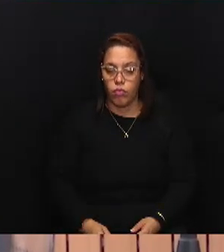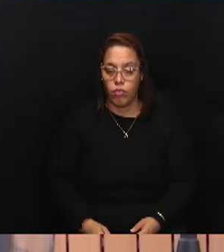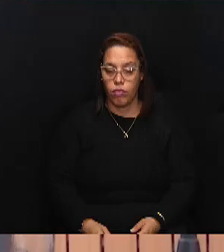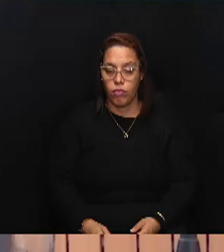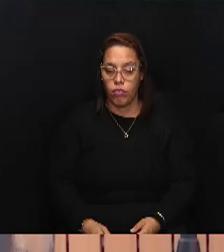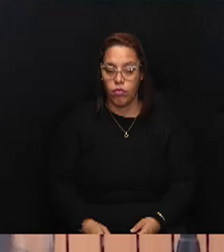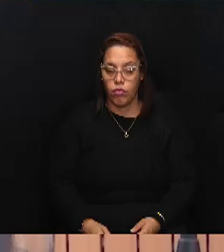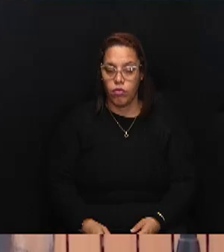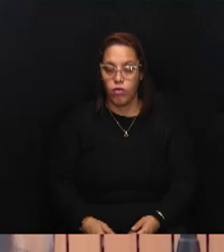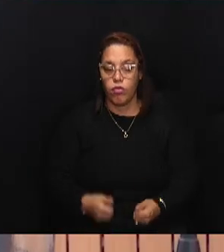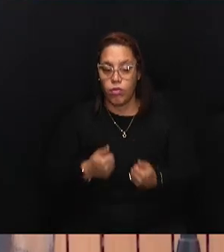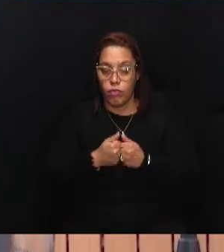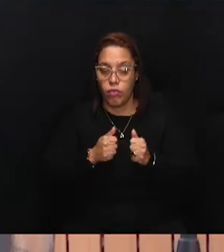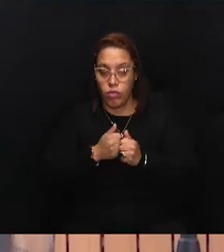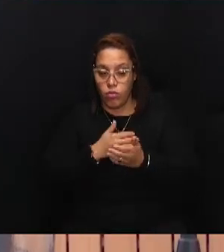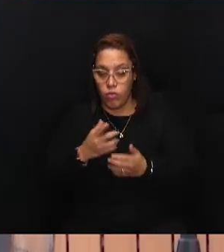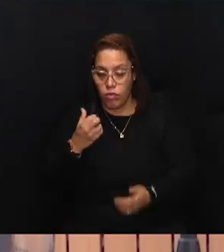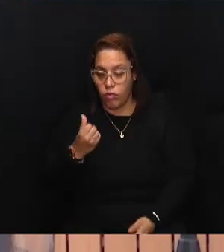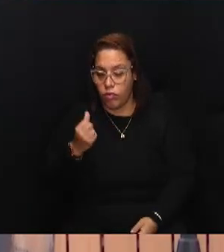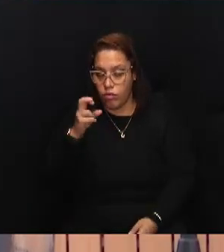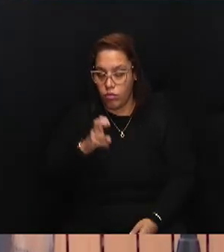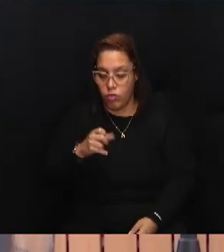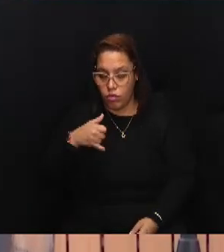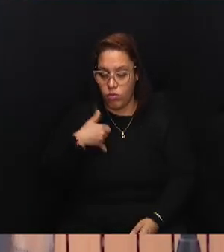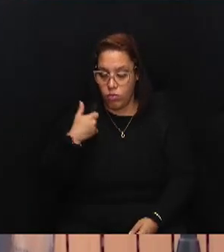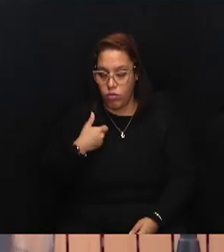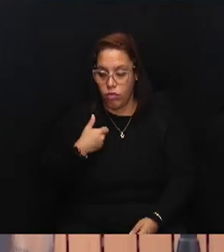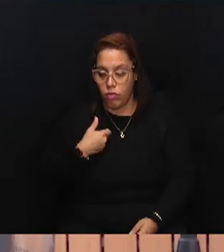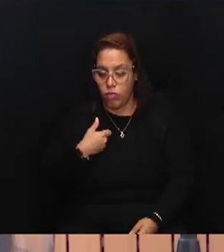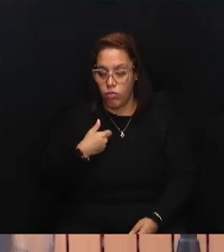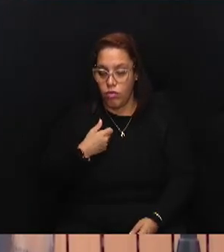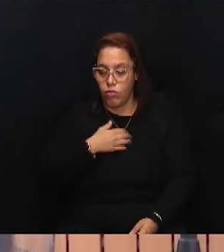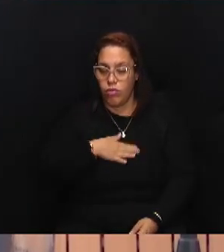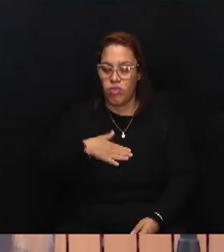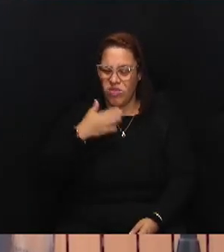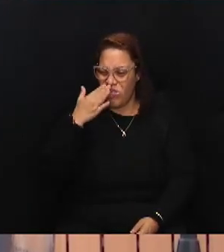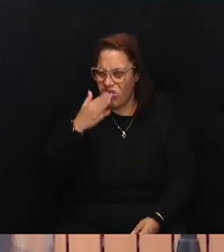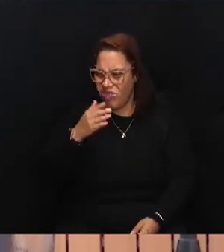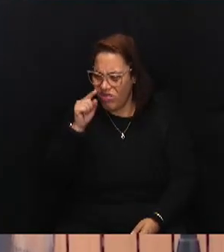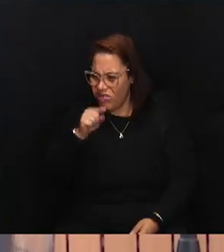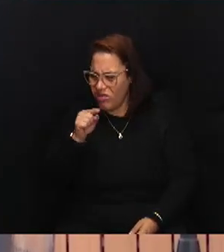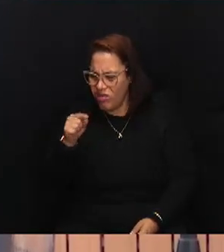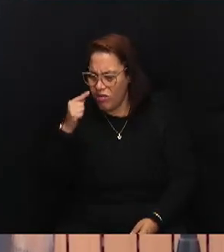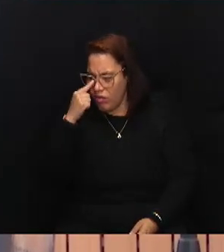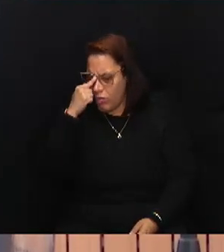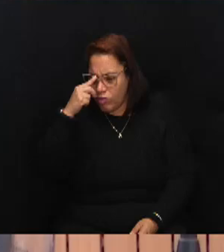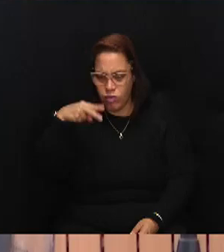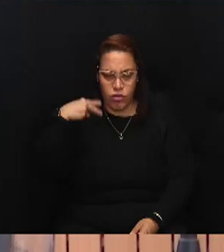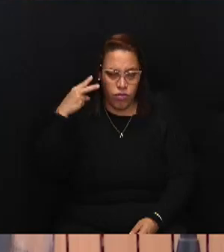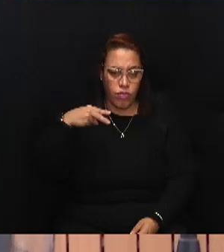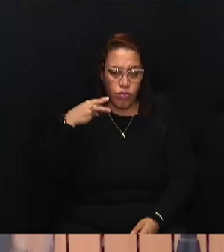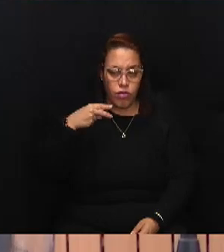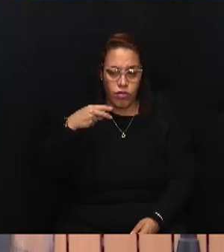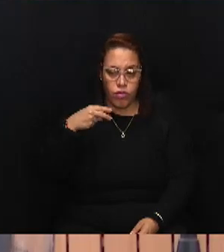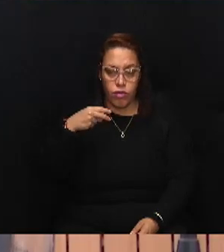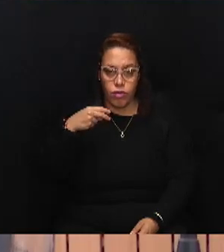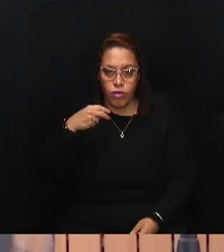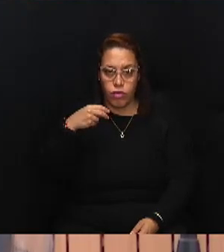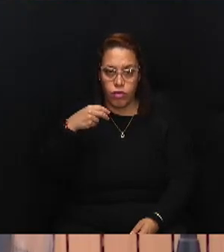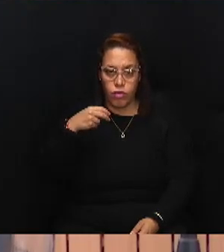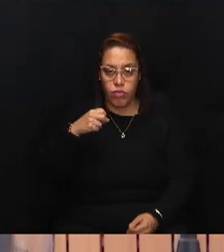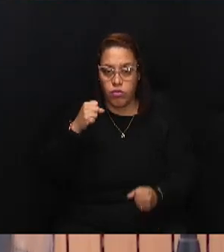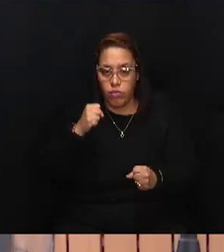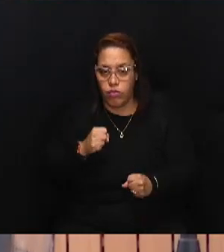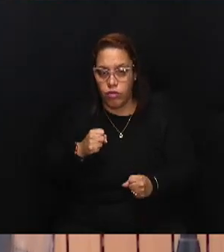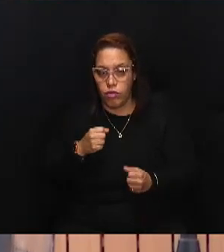gratuidade dele no ônibus a partir dos 65. E eu queria pedir a Vossa Excelência, vereador Marrom, que a gente